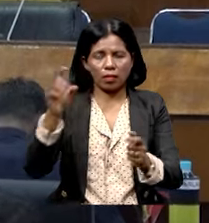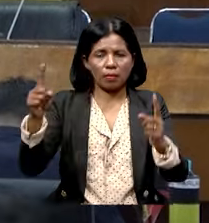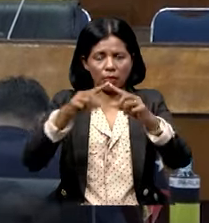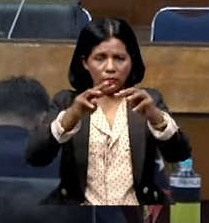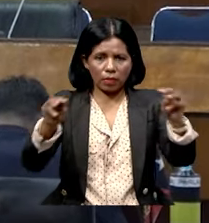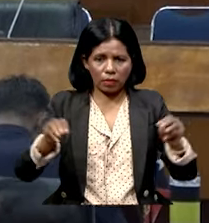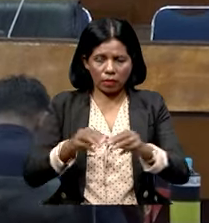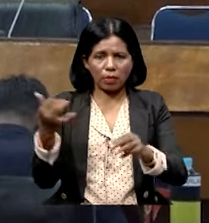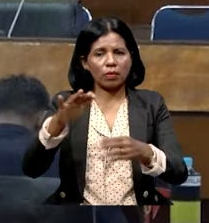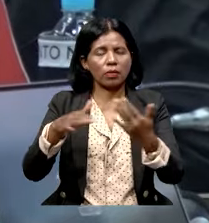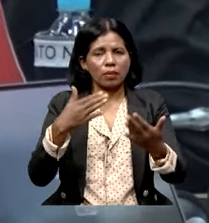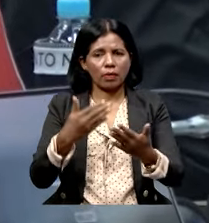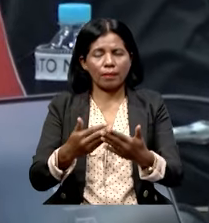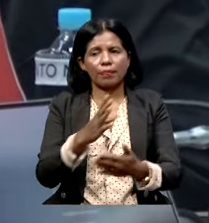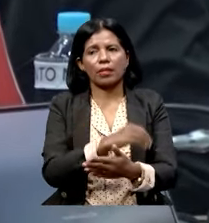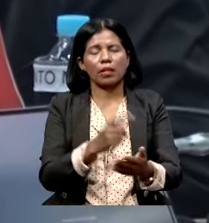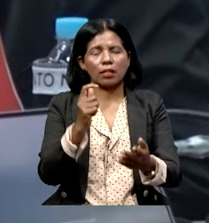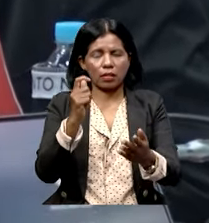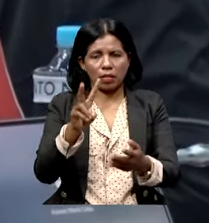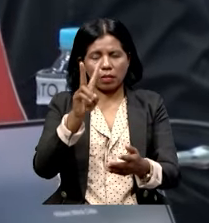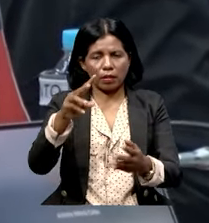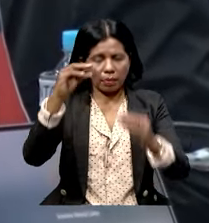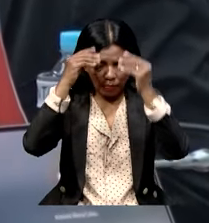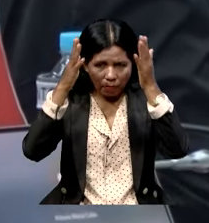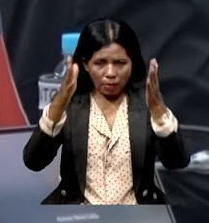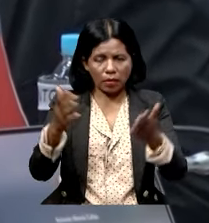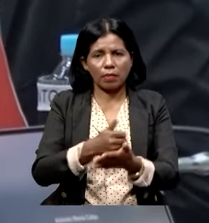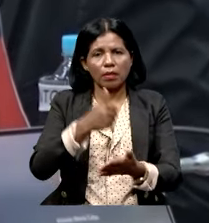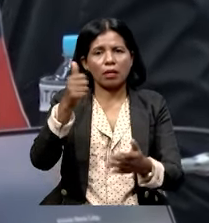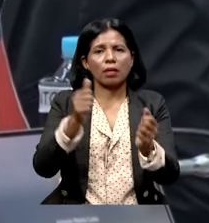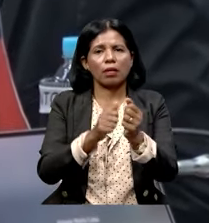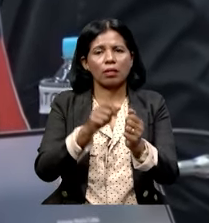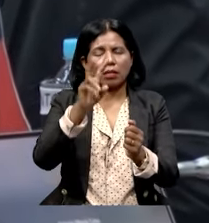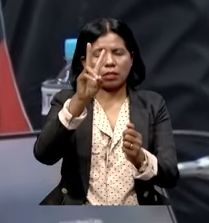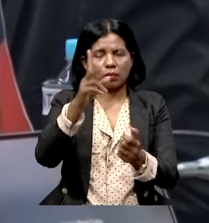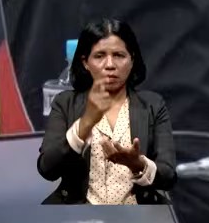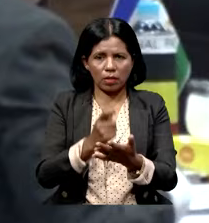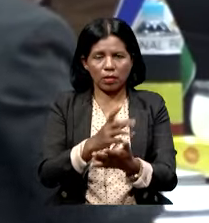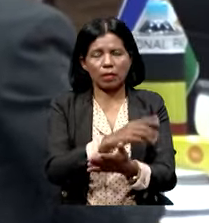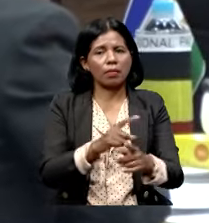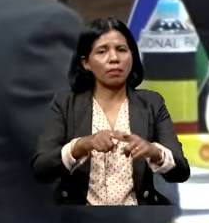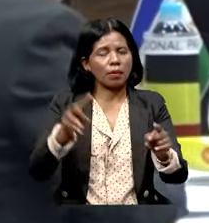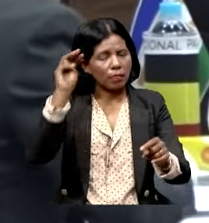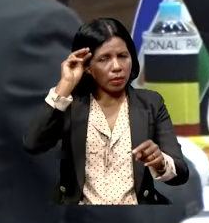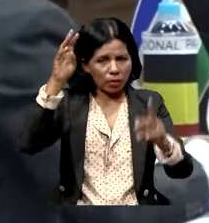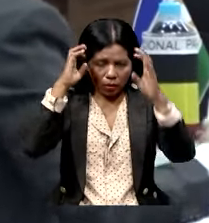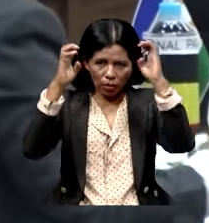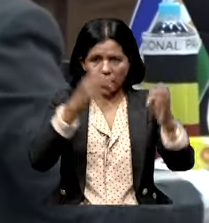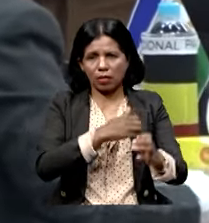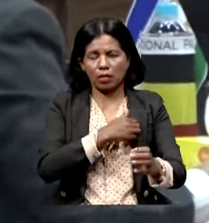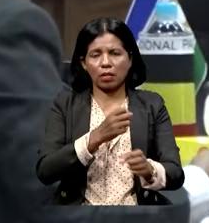município Sira, enquanto ia teste fase da rua, professores nebe passa muito crehun rua resin, mas bem Ministério da Educação